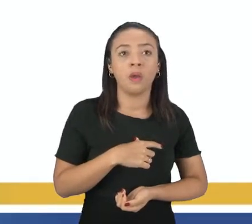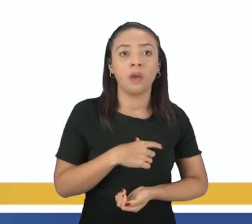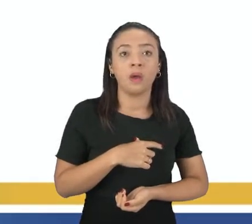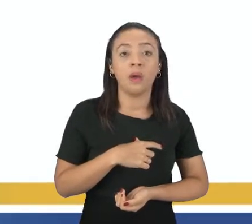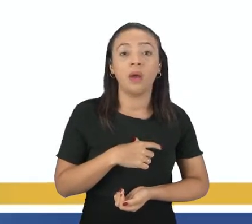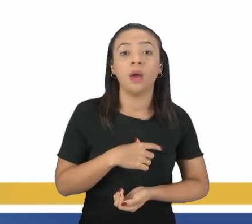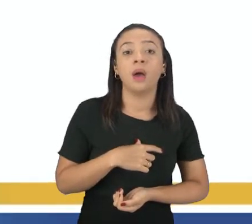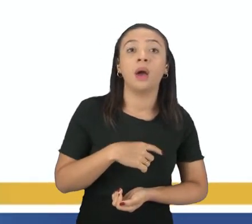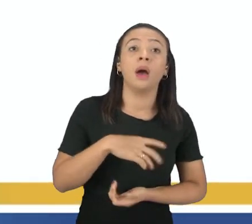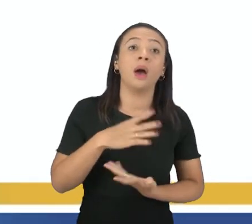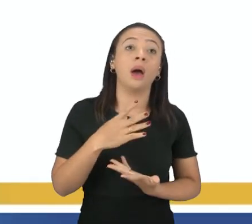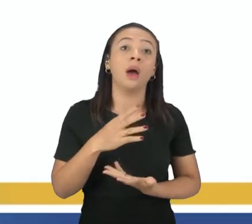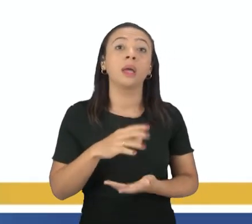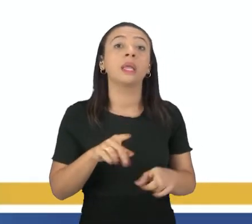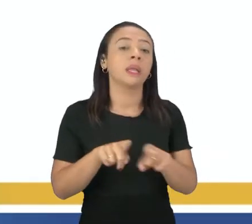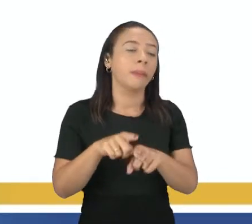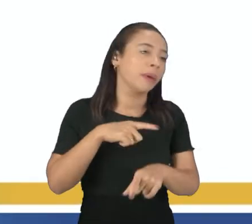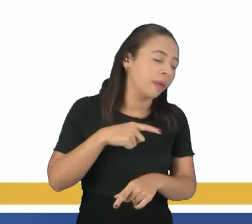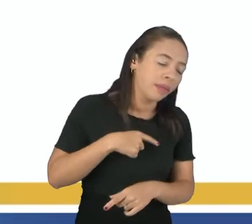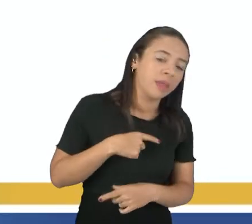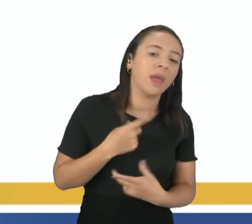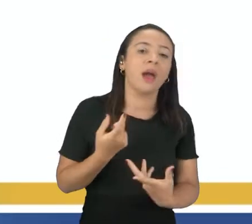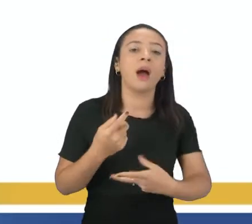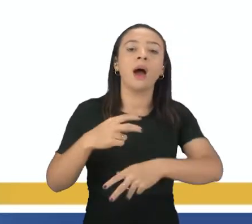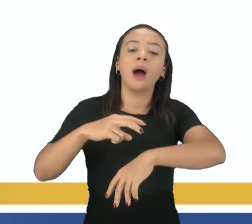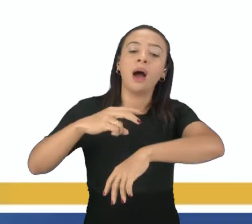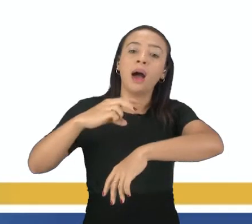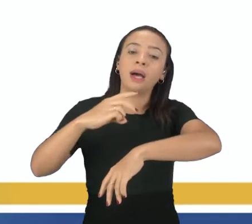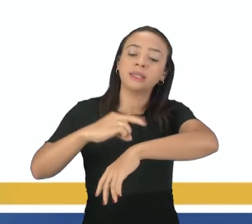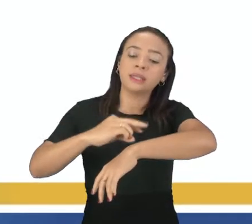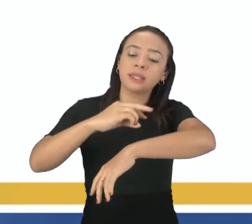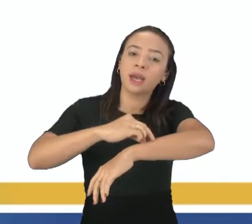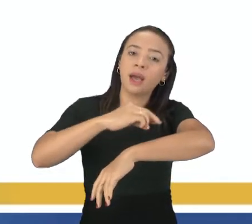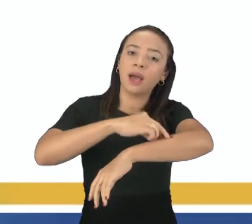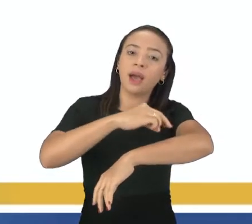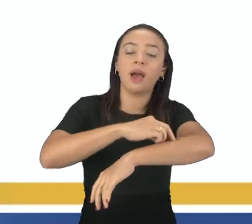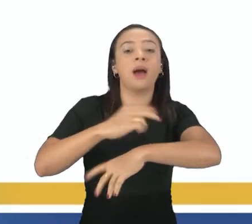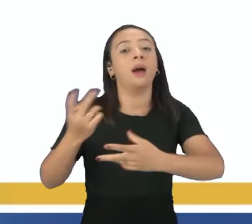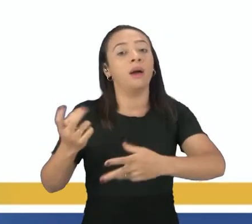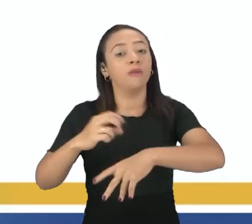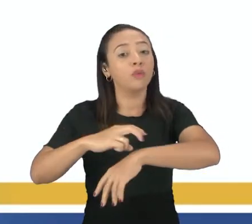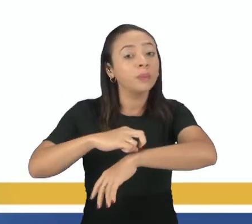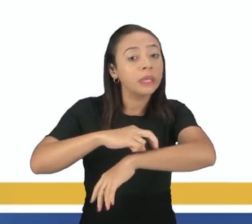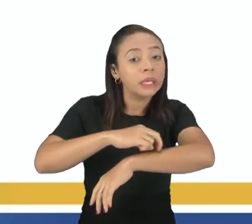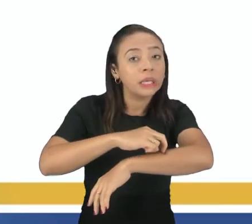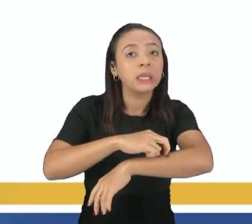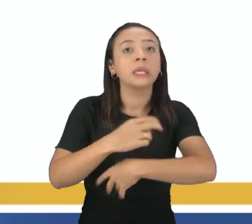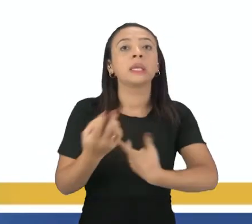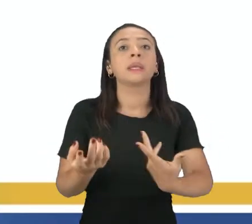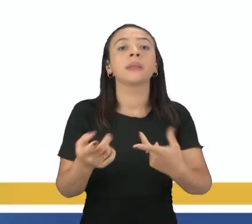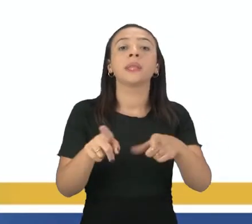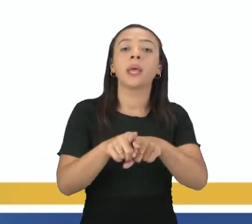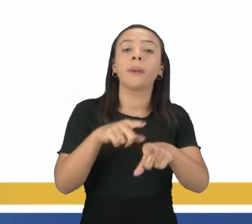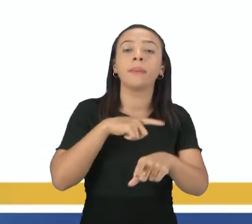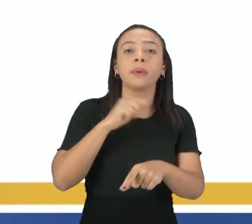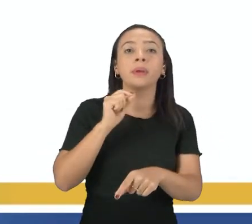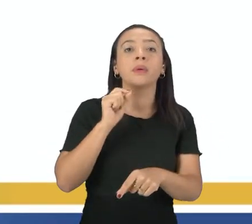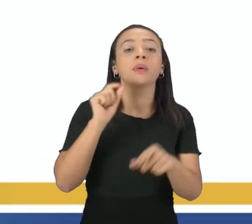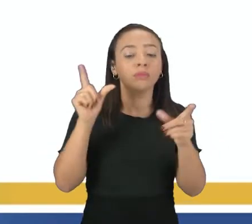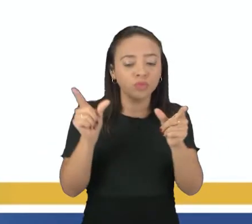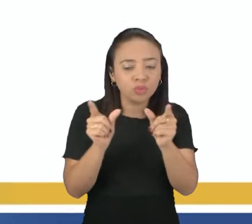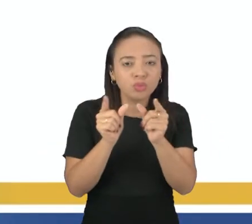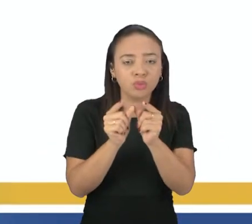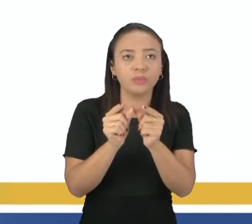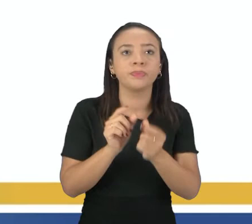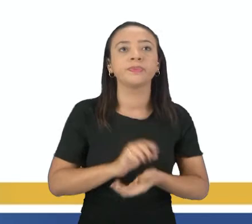que são textos curtos. A cigarra e a formiga tem um pouquinho mais, é um pouquinho maior, né? Mas também é curto.